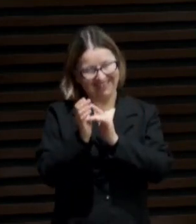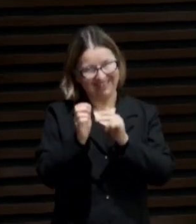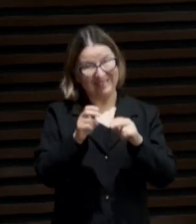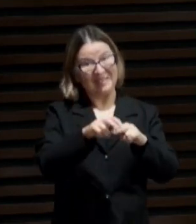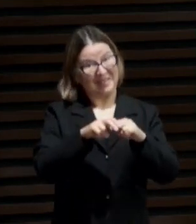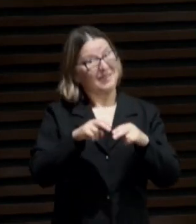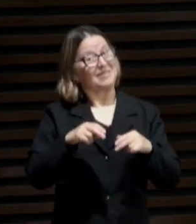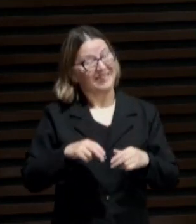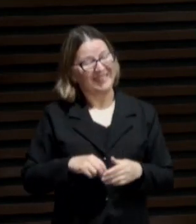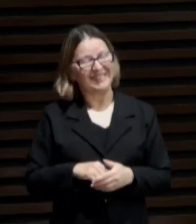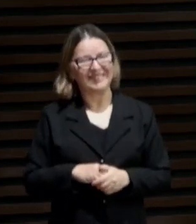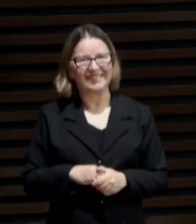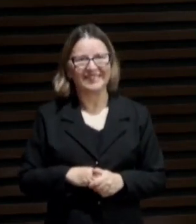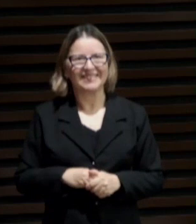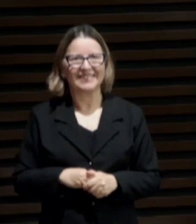disso.